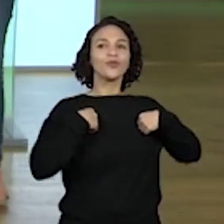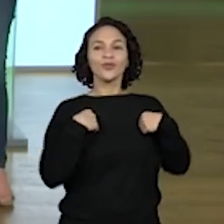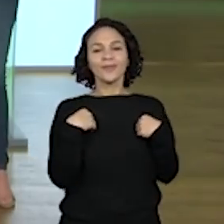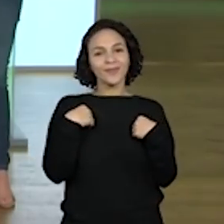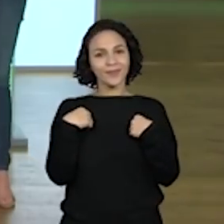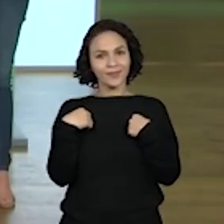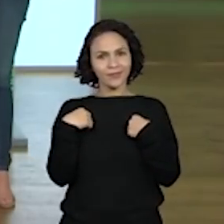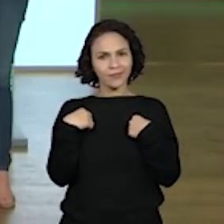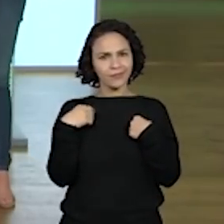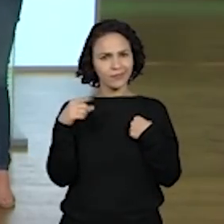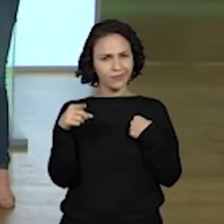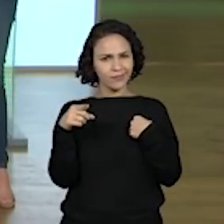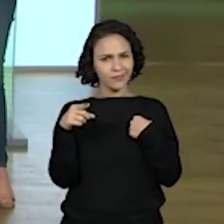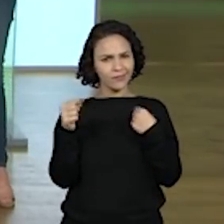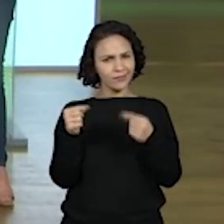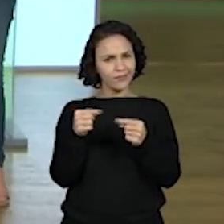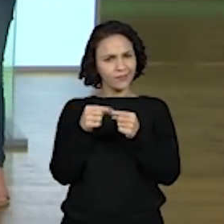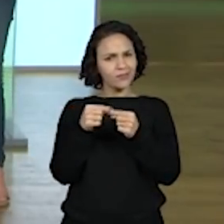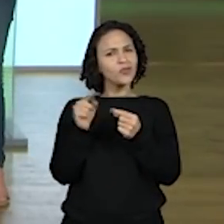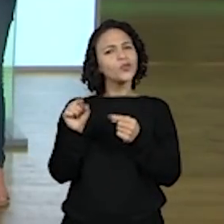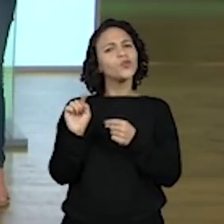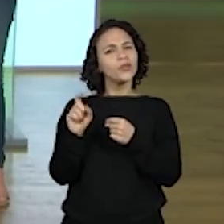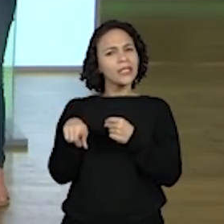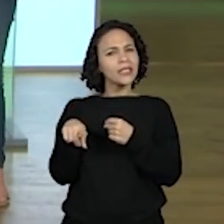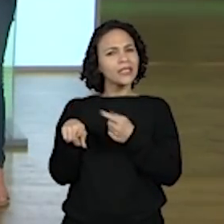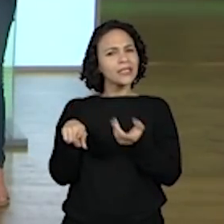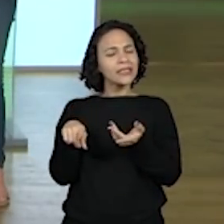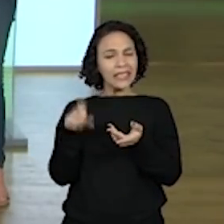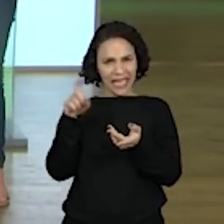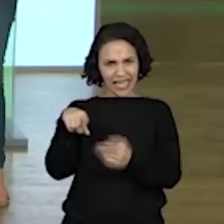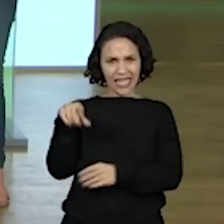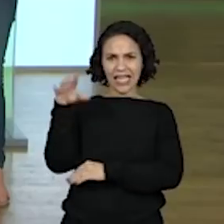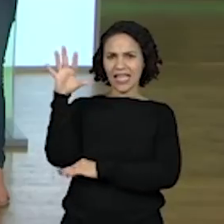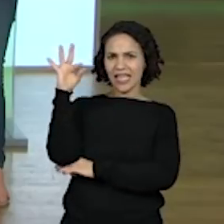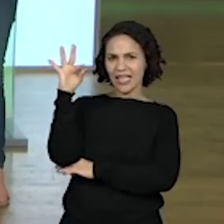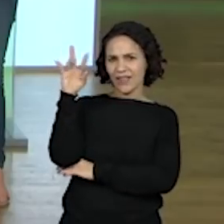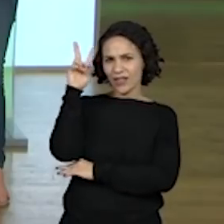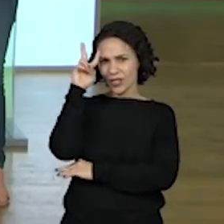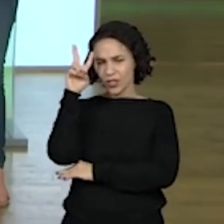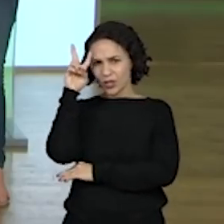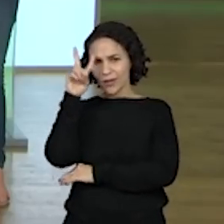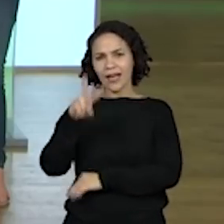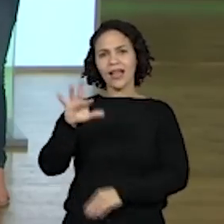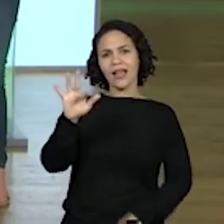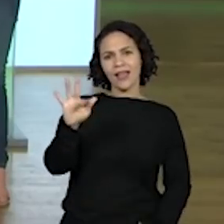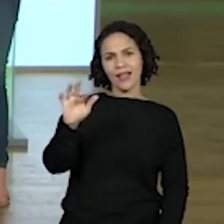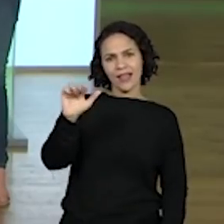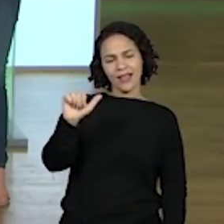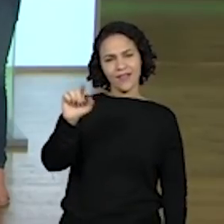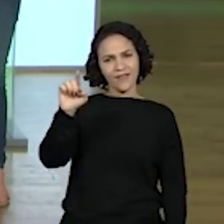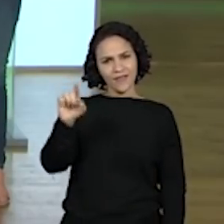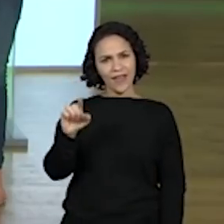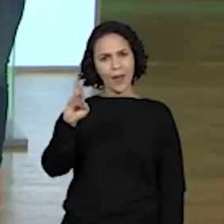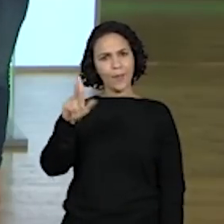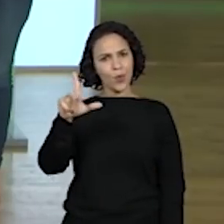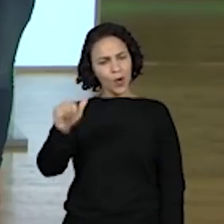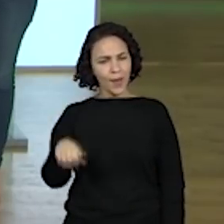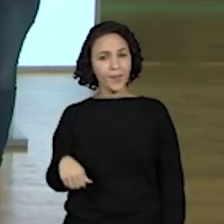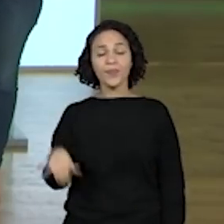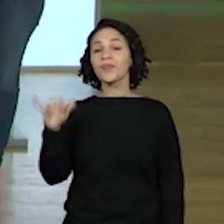Será que é uma fábula? Será um conto? Será uma